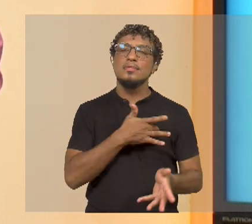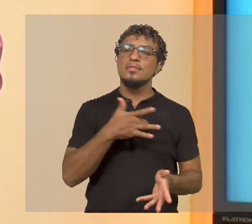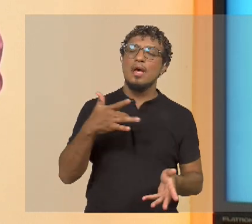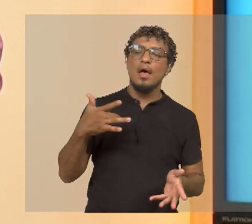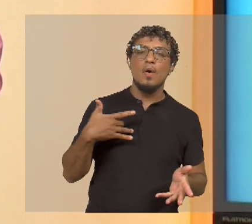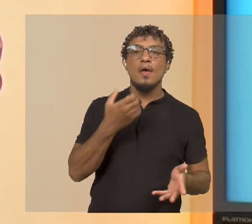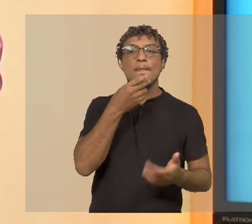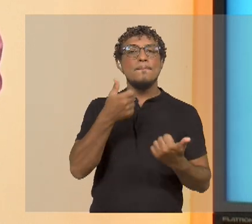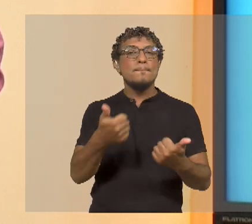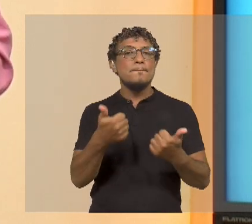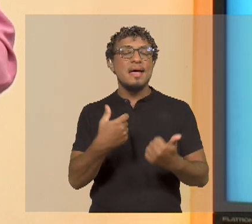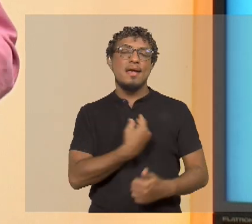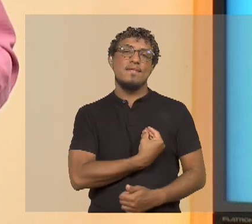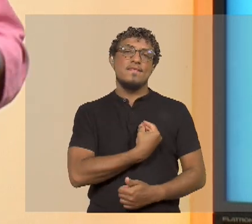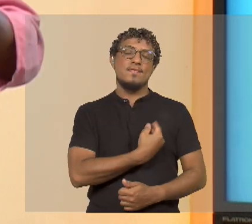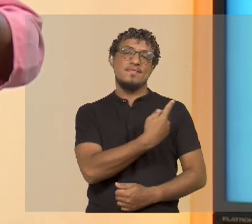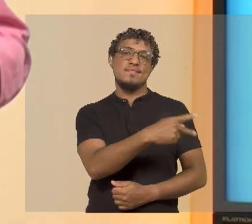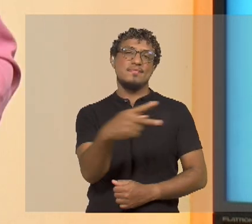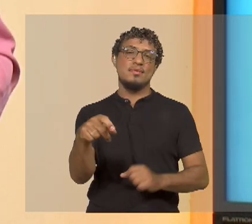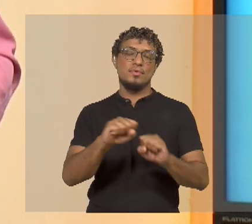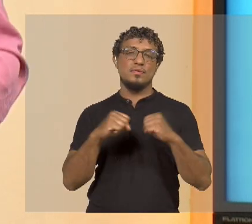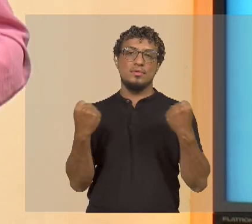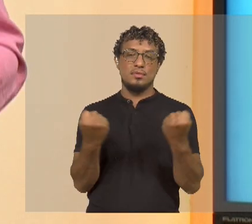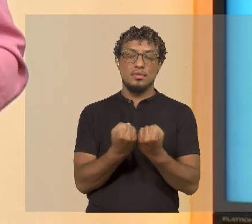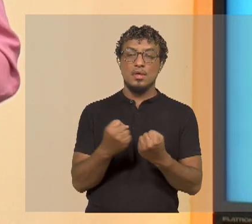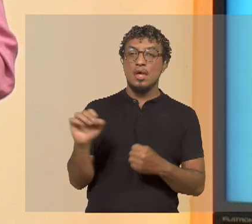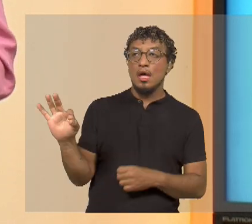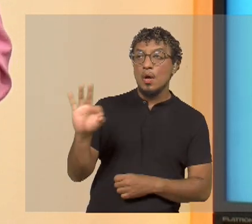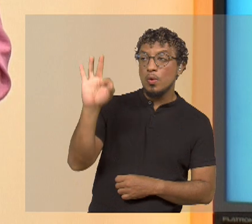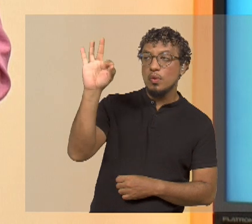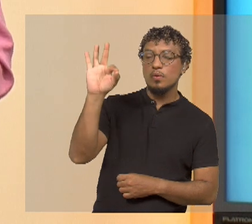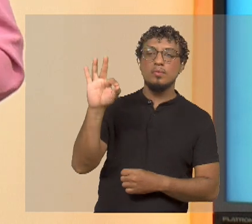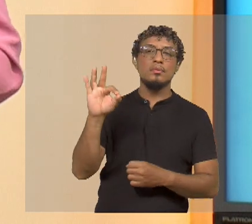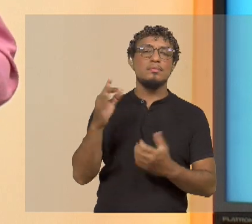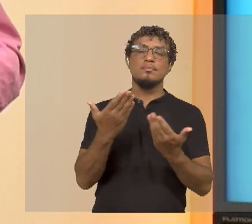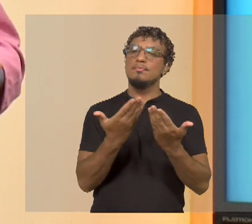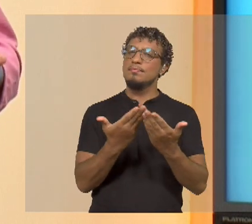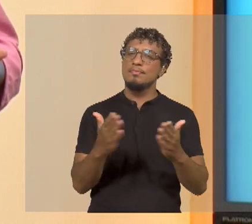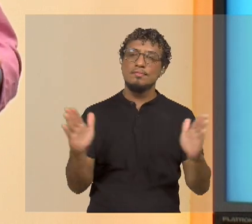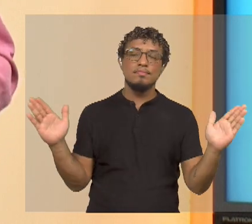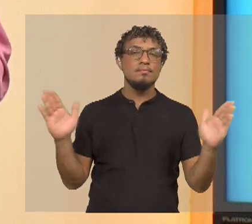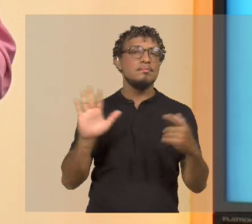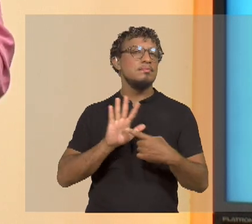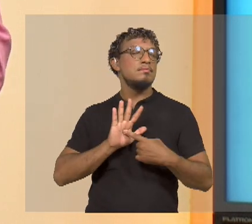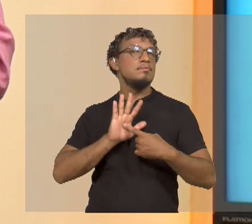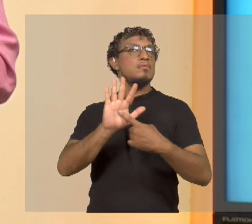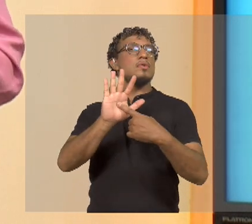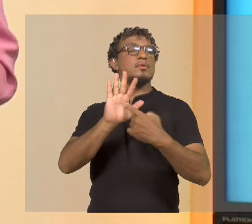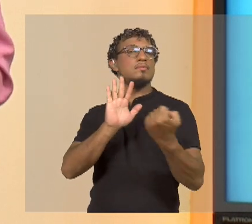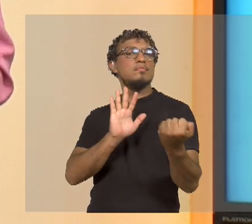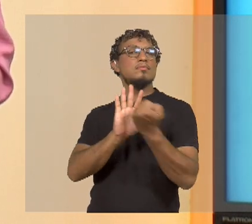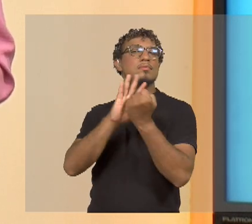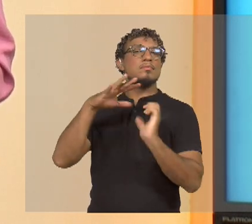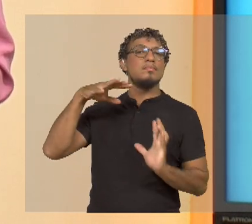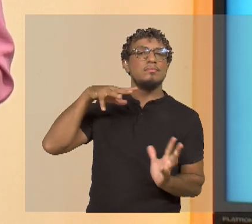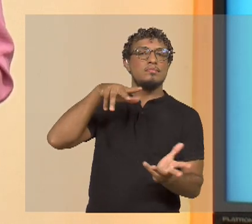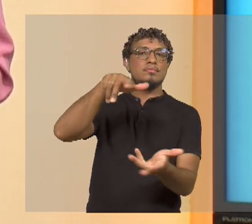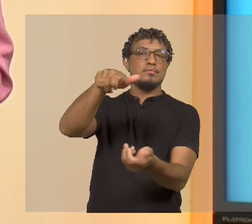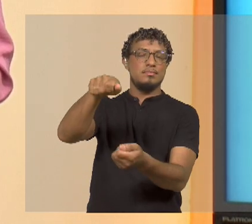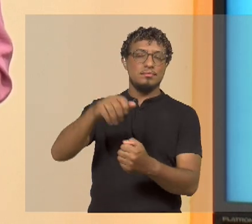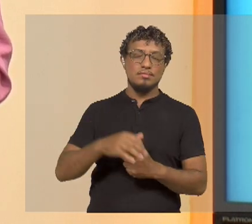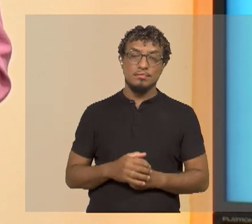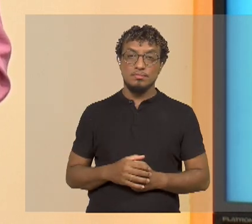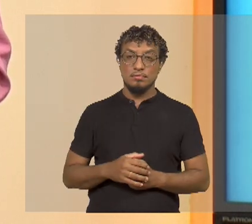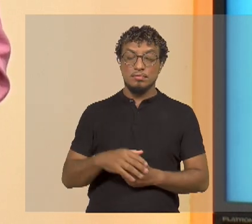e bem-estar da sociedade, além de colocar a UFMA, a nossa universidade, em destaque no cenário internacional.